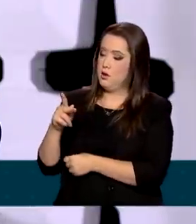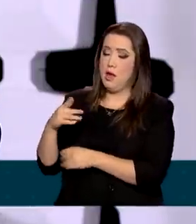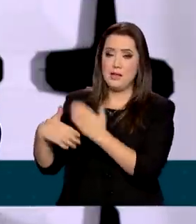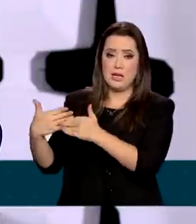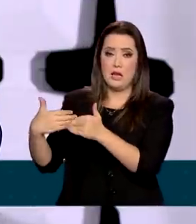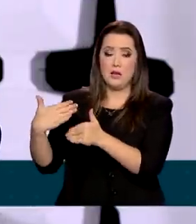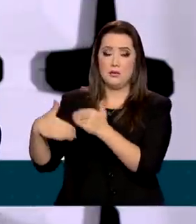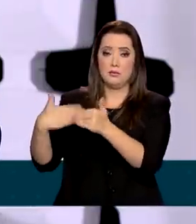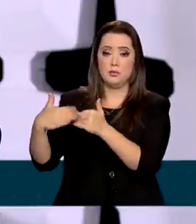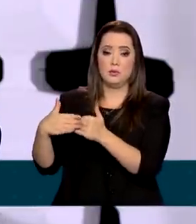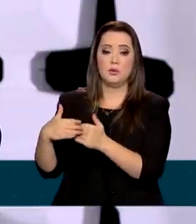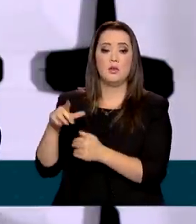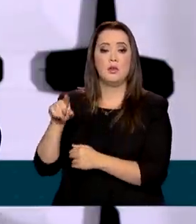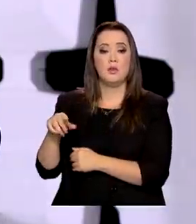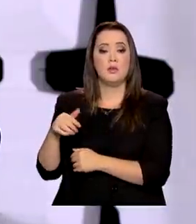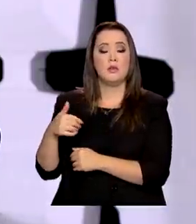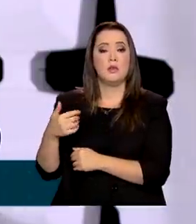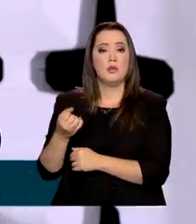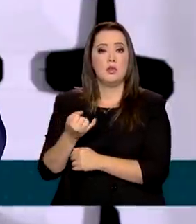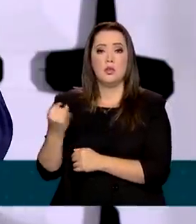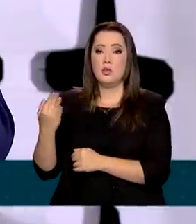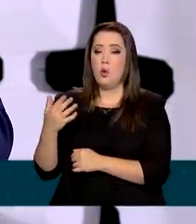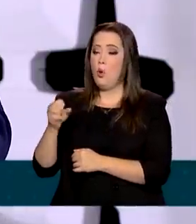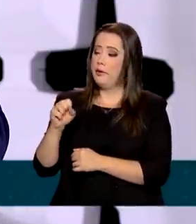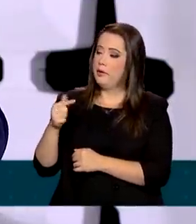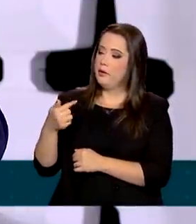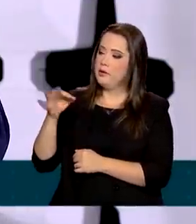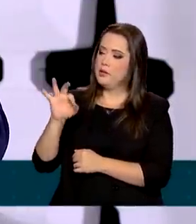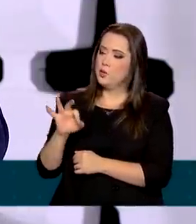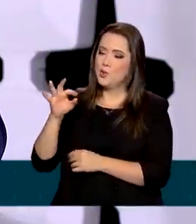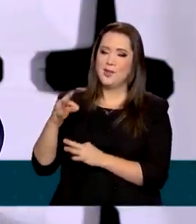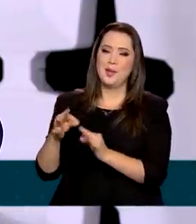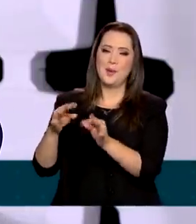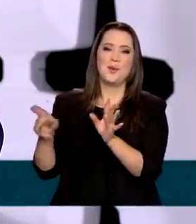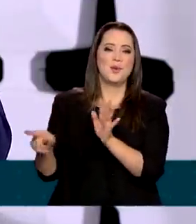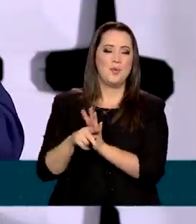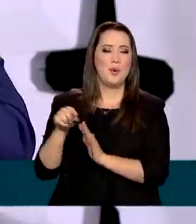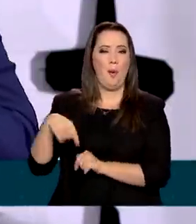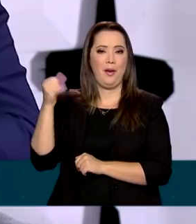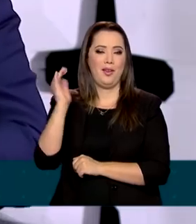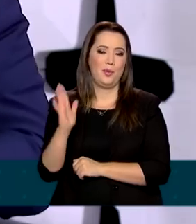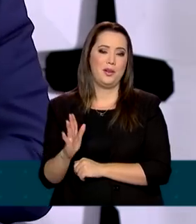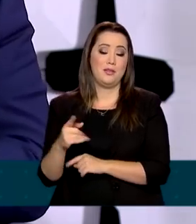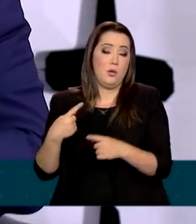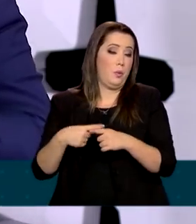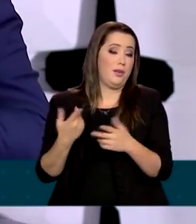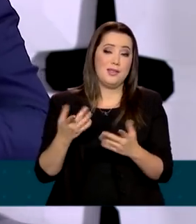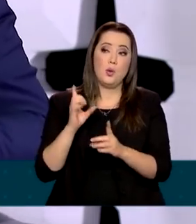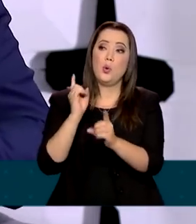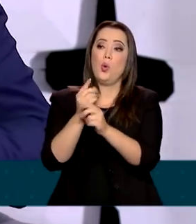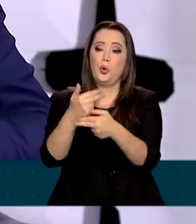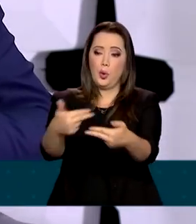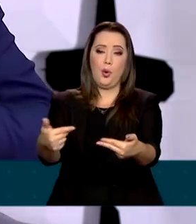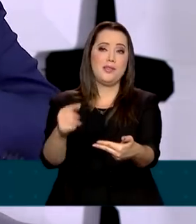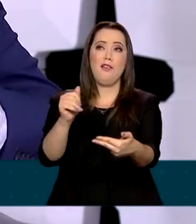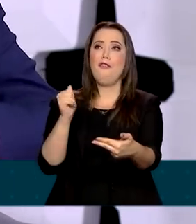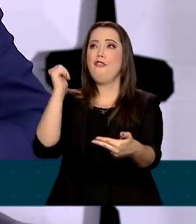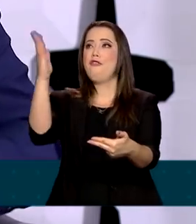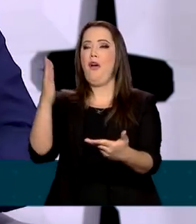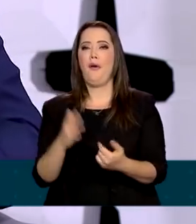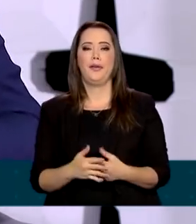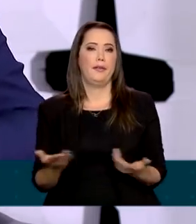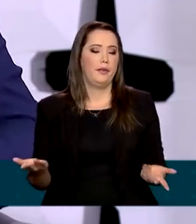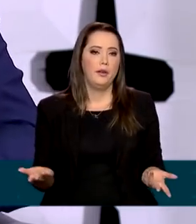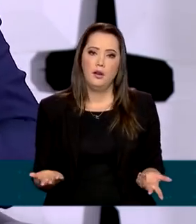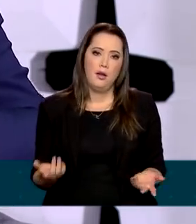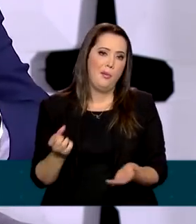87% de tecnologia nacional das nossas empresas, que é também bastante importante. Você não acha componente de acelerador